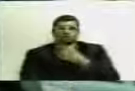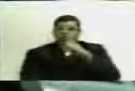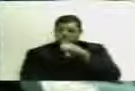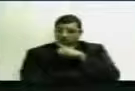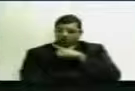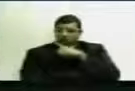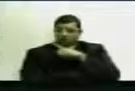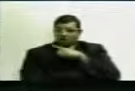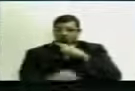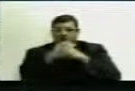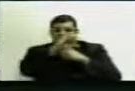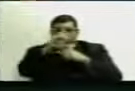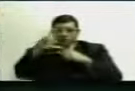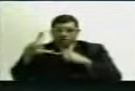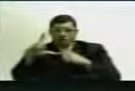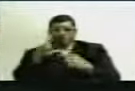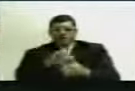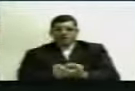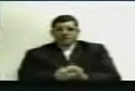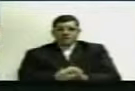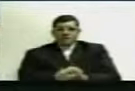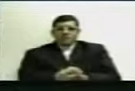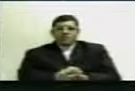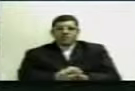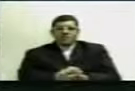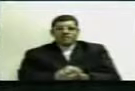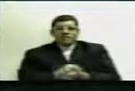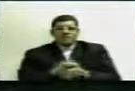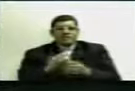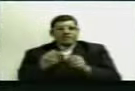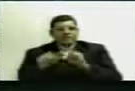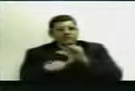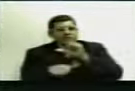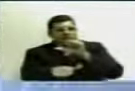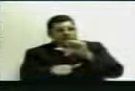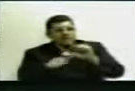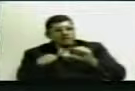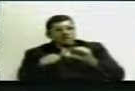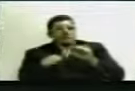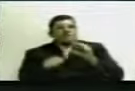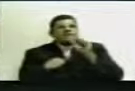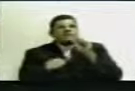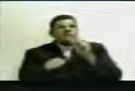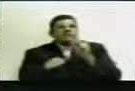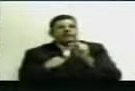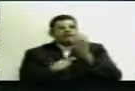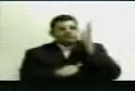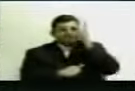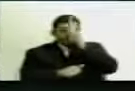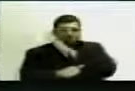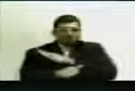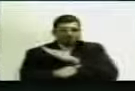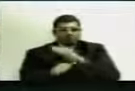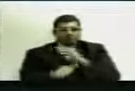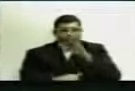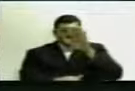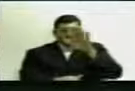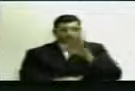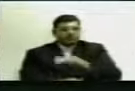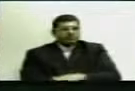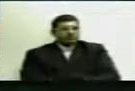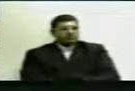Houve claramente uma tentativa de desmoralização desse